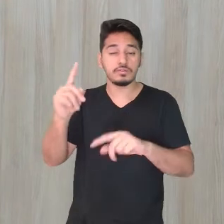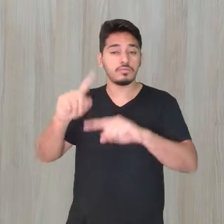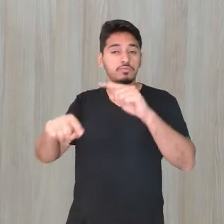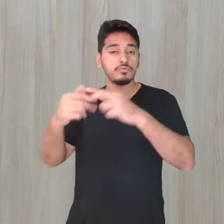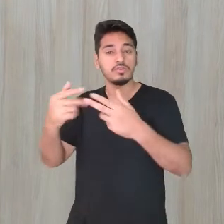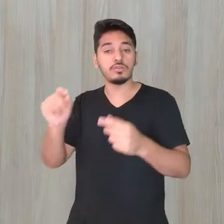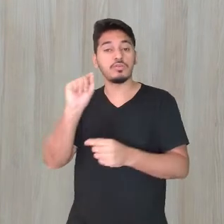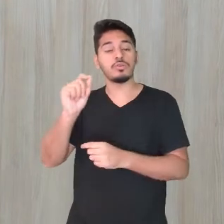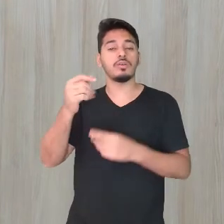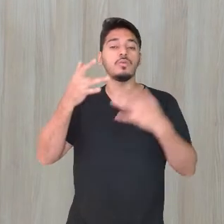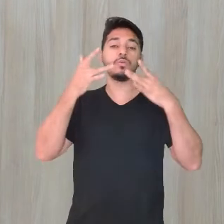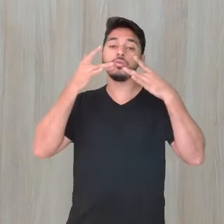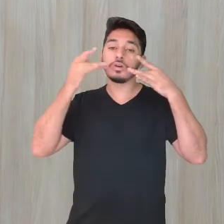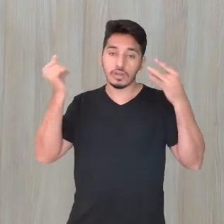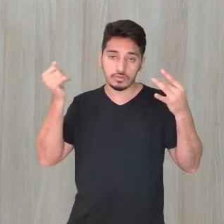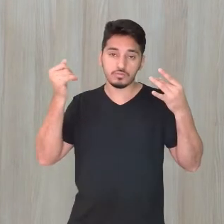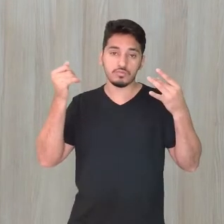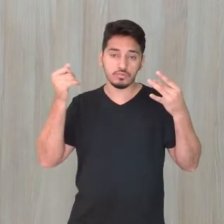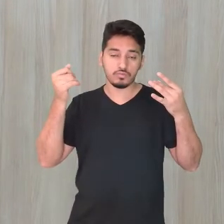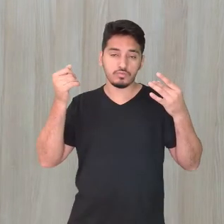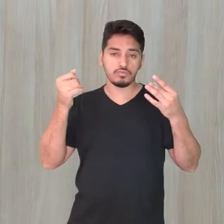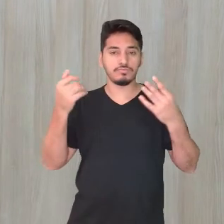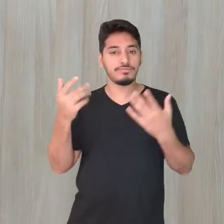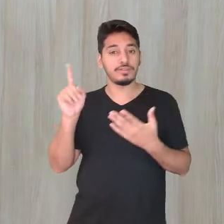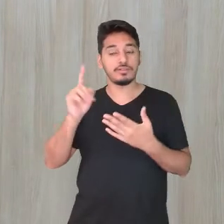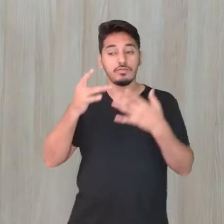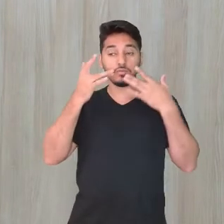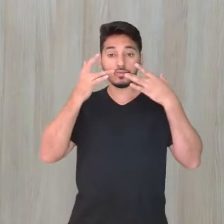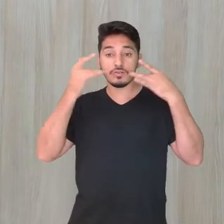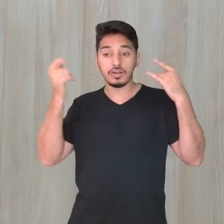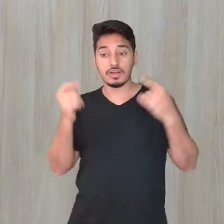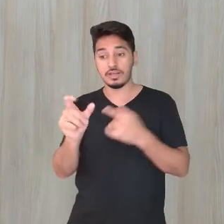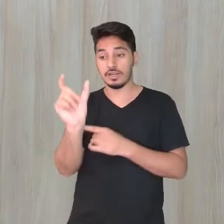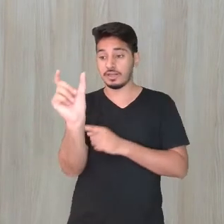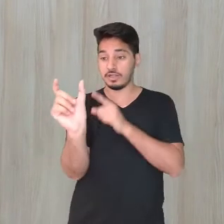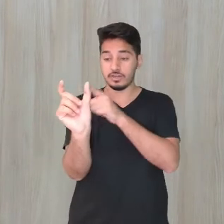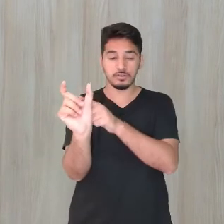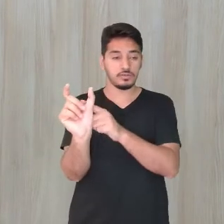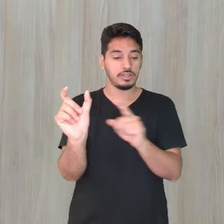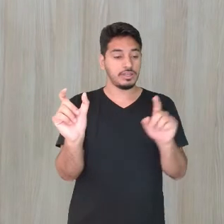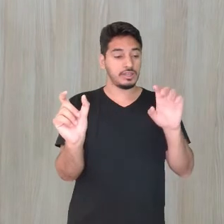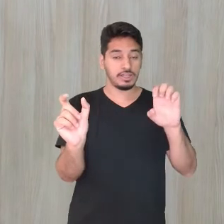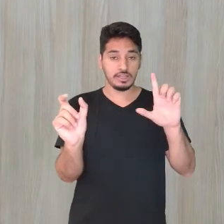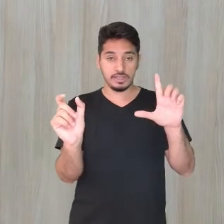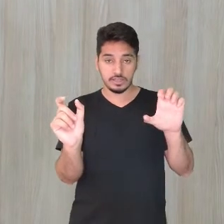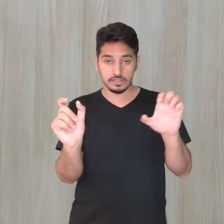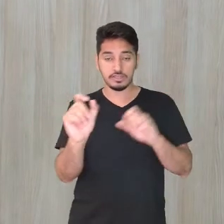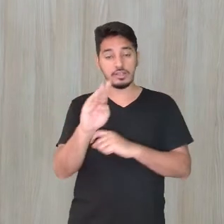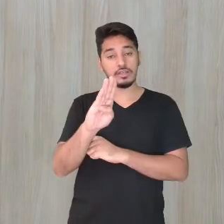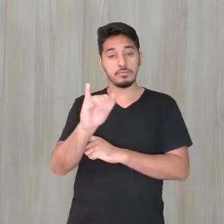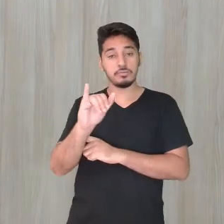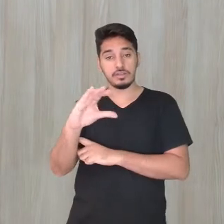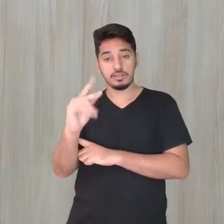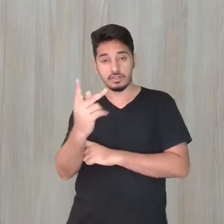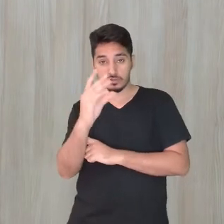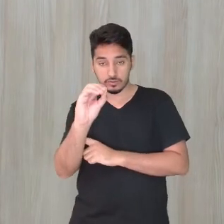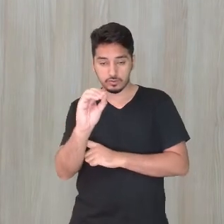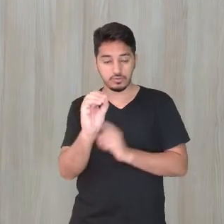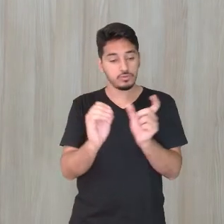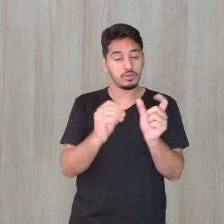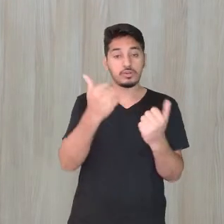é o gato. Então, o gato é o referente e ele e bicho são, no caso, é